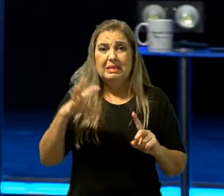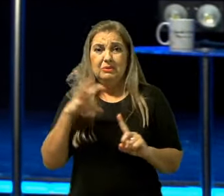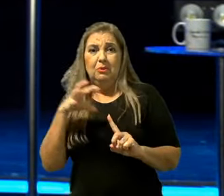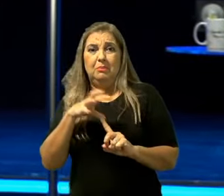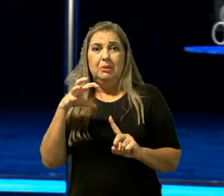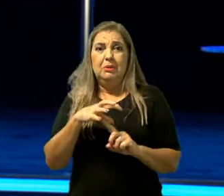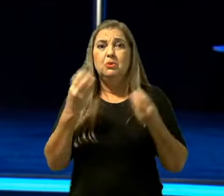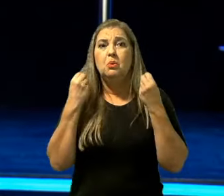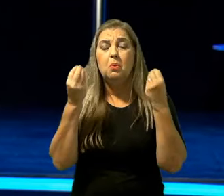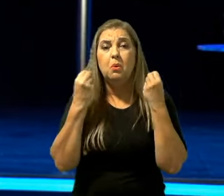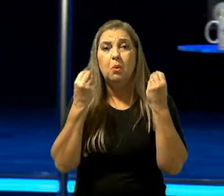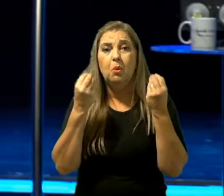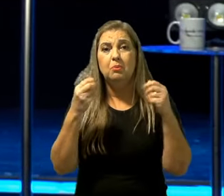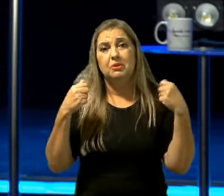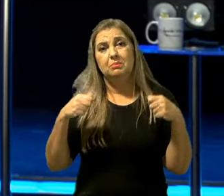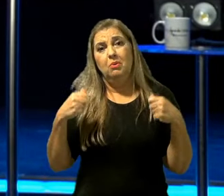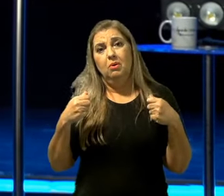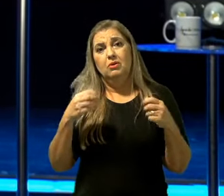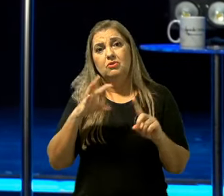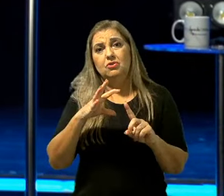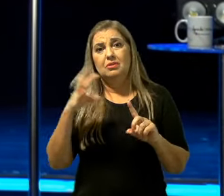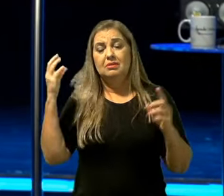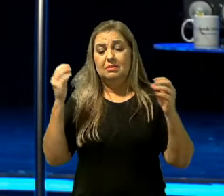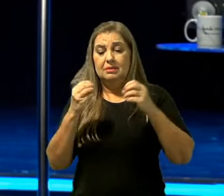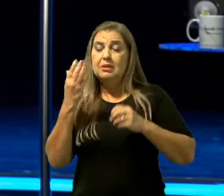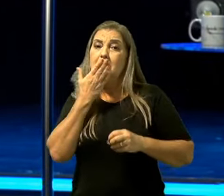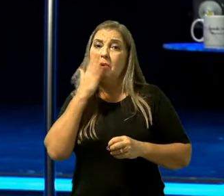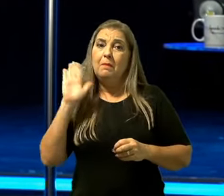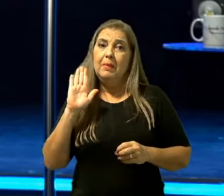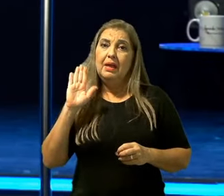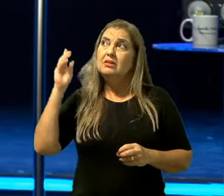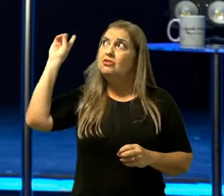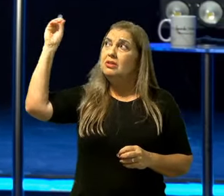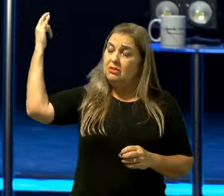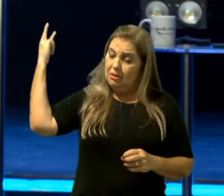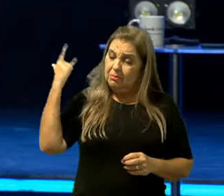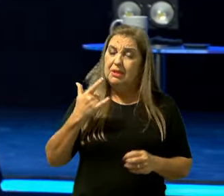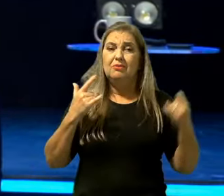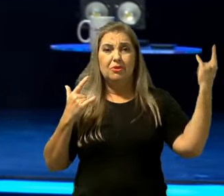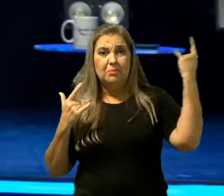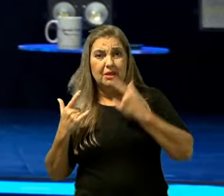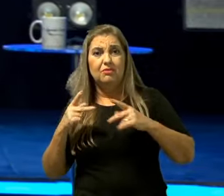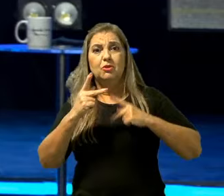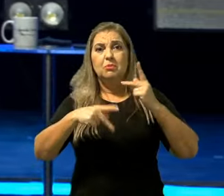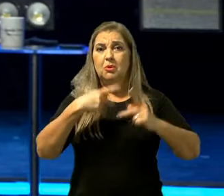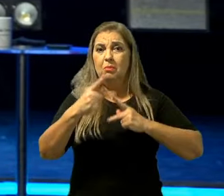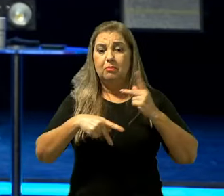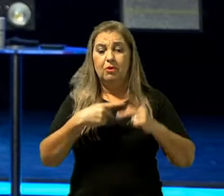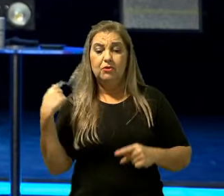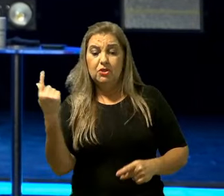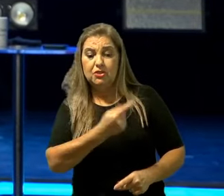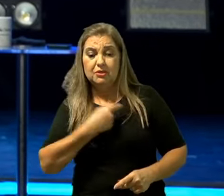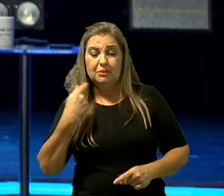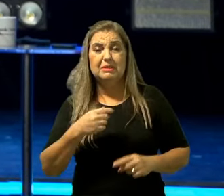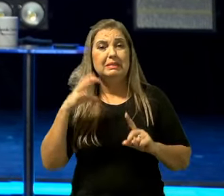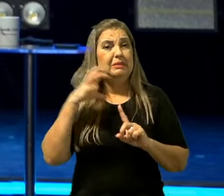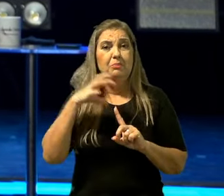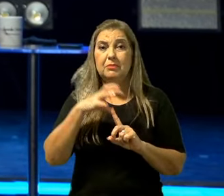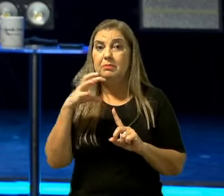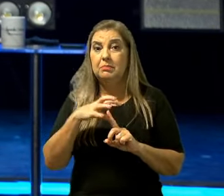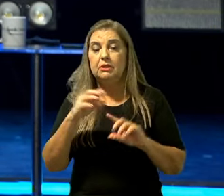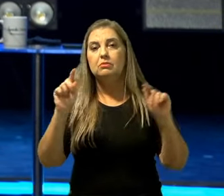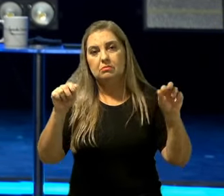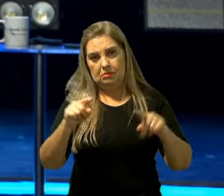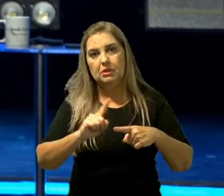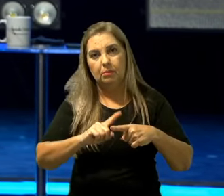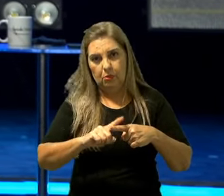que pode? Eu sou herdeiro de promessa. Tem promessa de Deus sobre a minha vida, tem promessa de Deus sobre o meu povo, e nós estamos nessa situação. Sabe por quê,